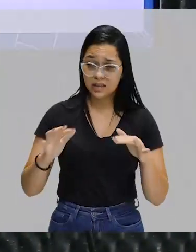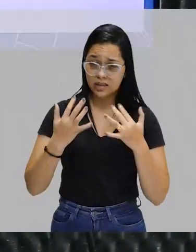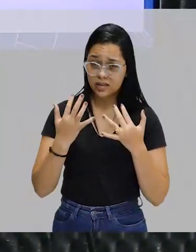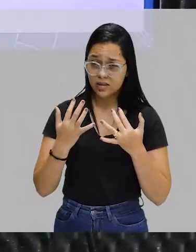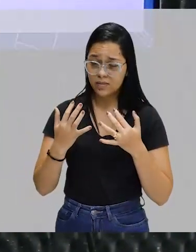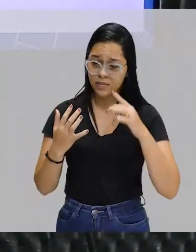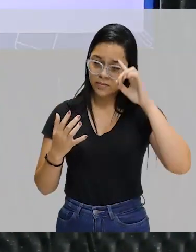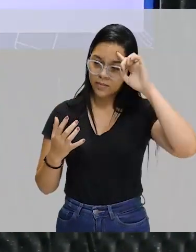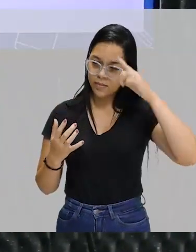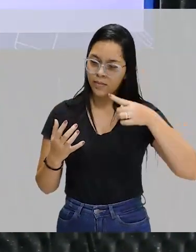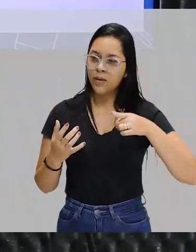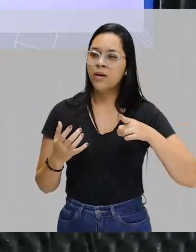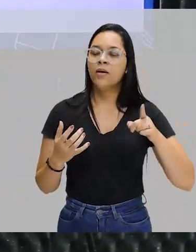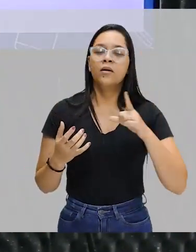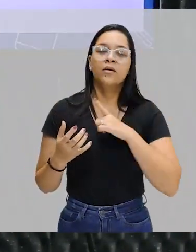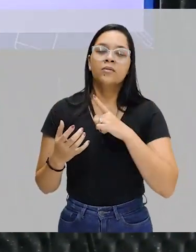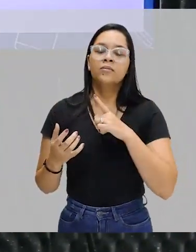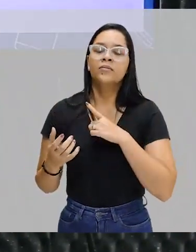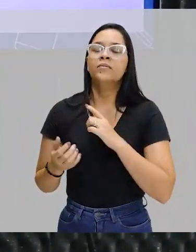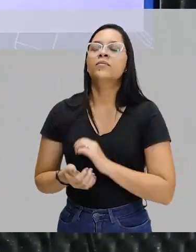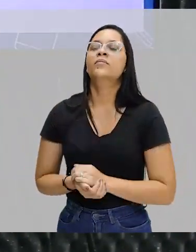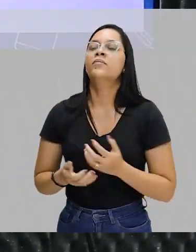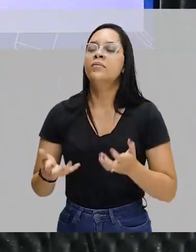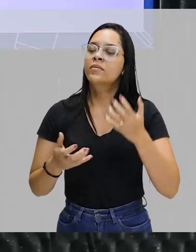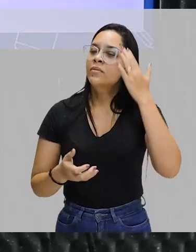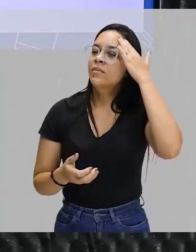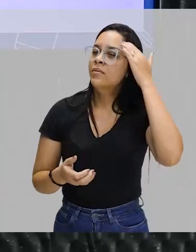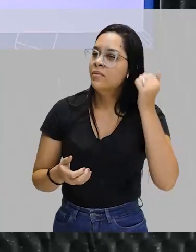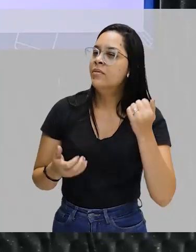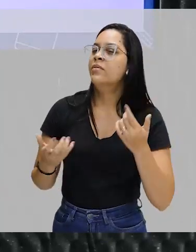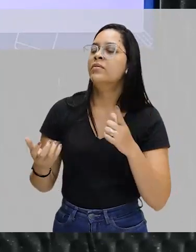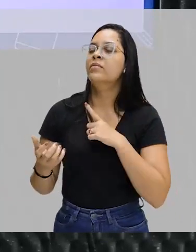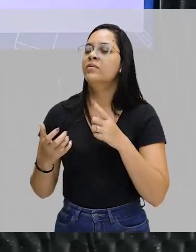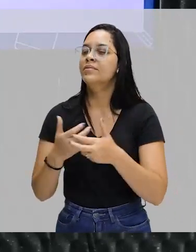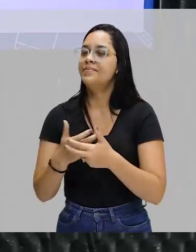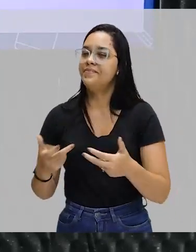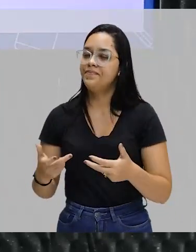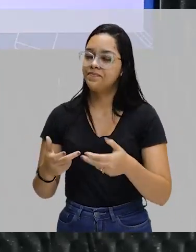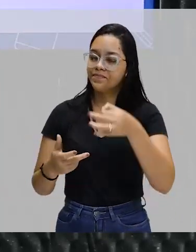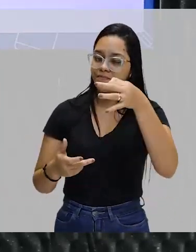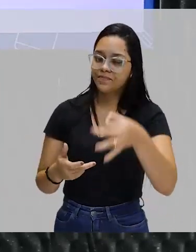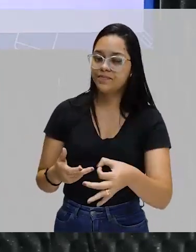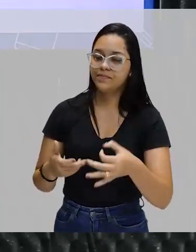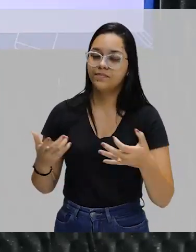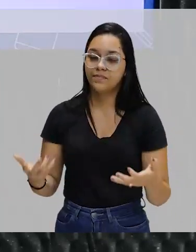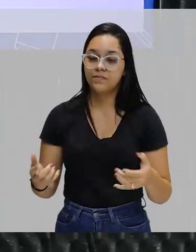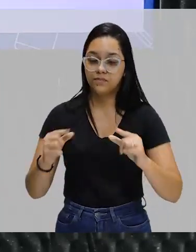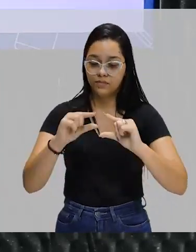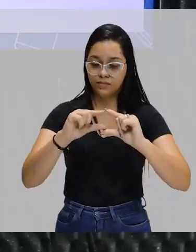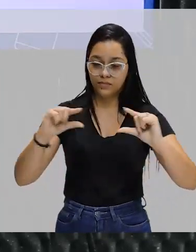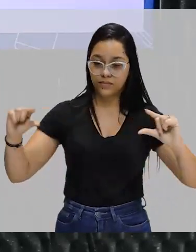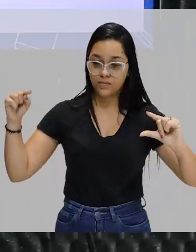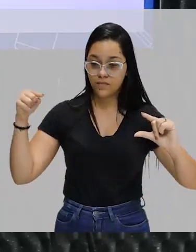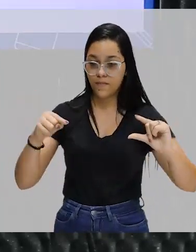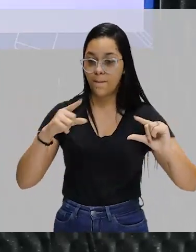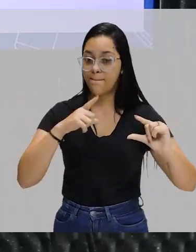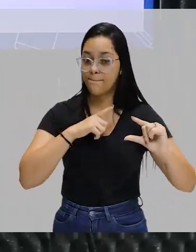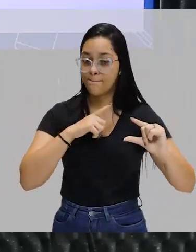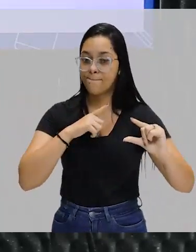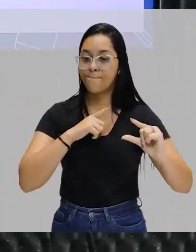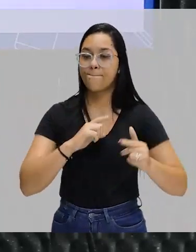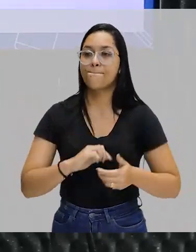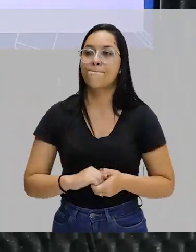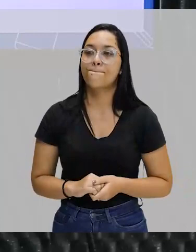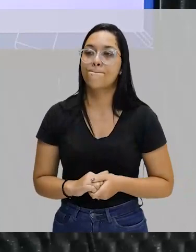para o comando da questão. Ele quer saber apenas as que estão corretas. Então, grifem logo lá no comando da